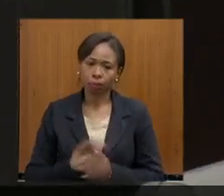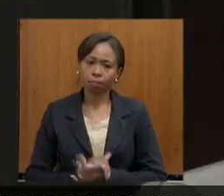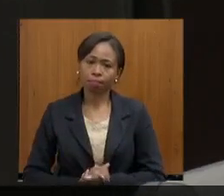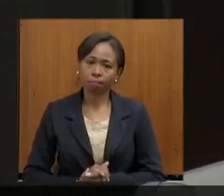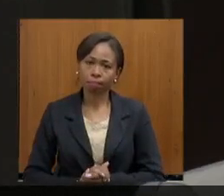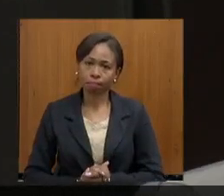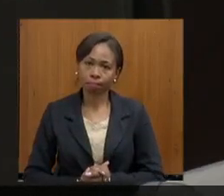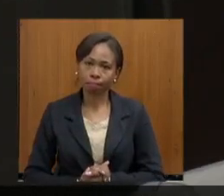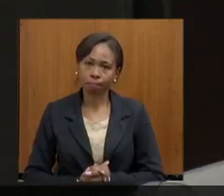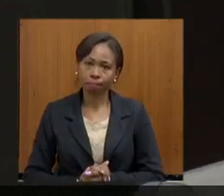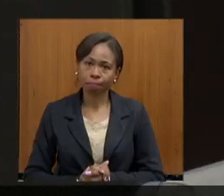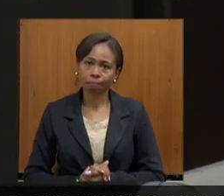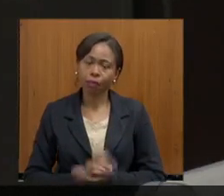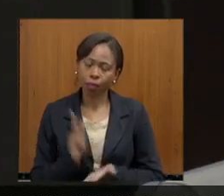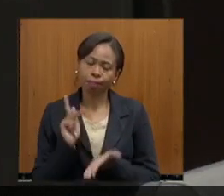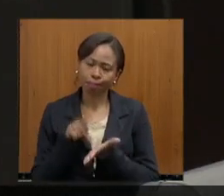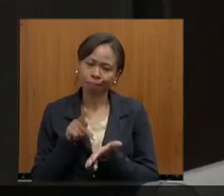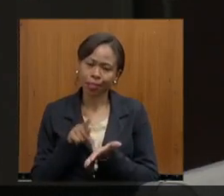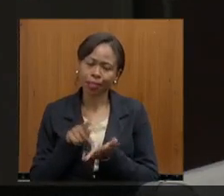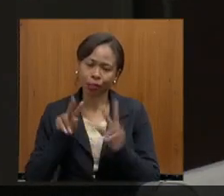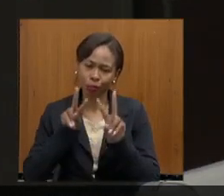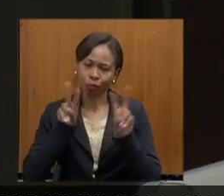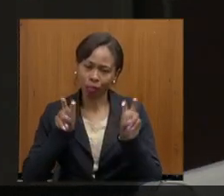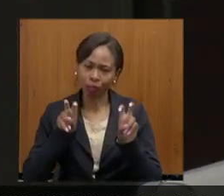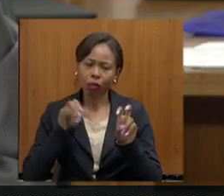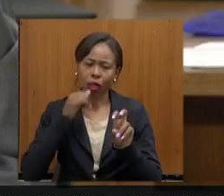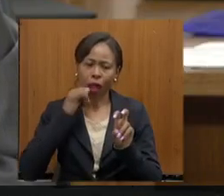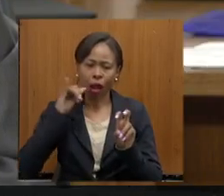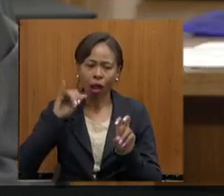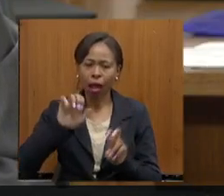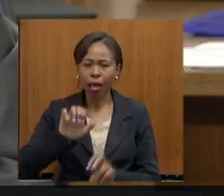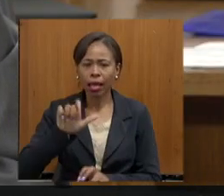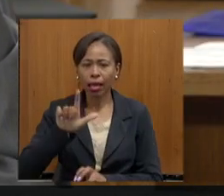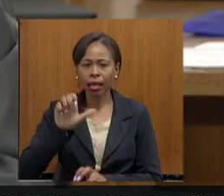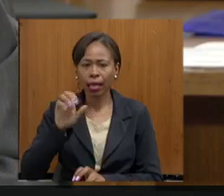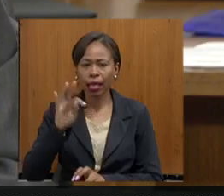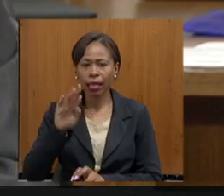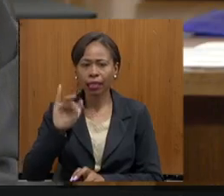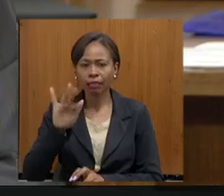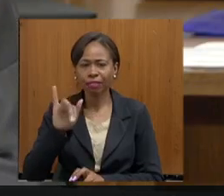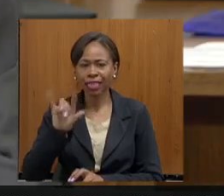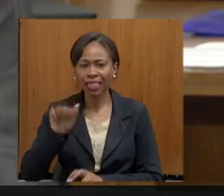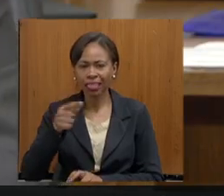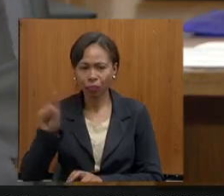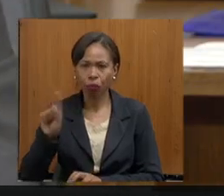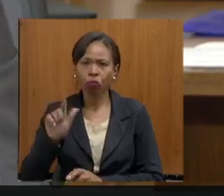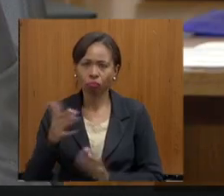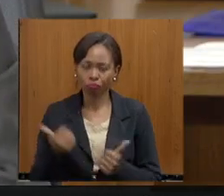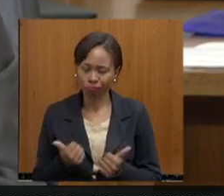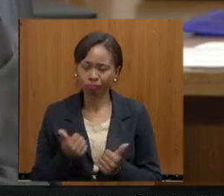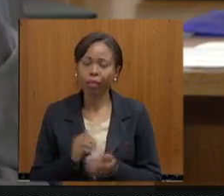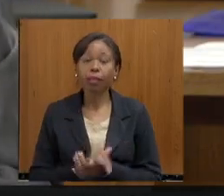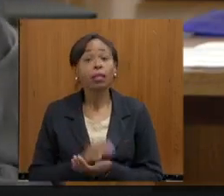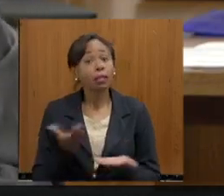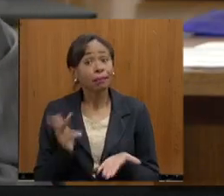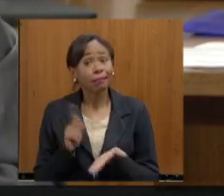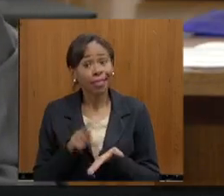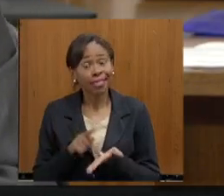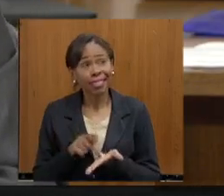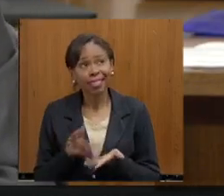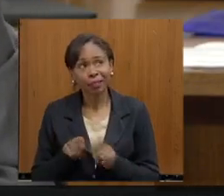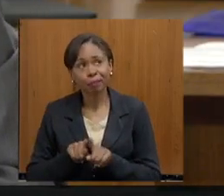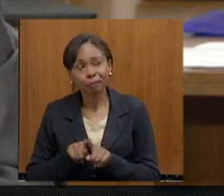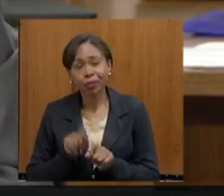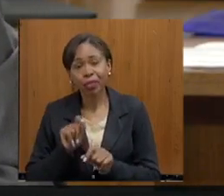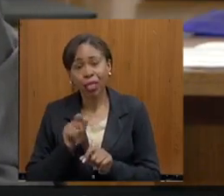então é concretamente aí sobre o tema da eletrificação é que dizer que realmente né aquilo que a gente